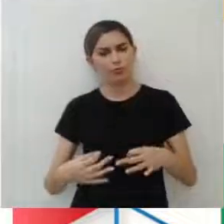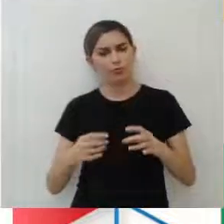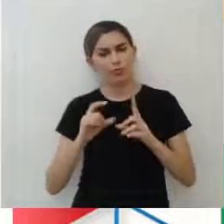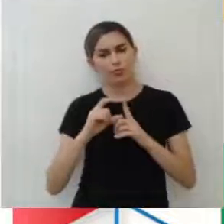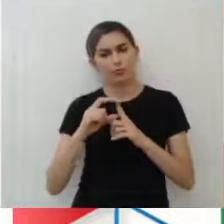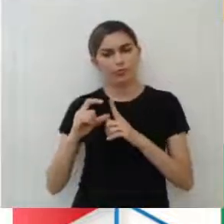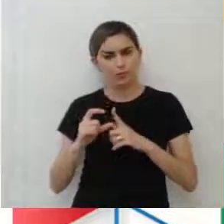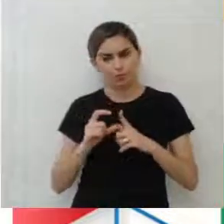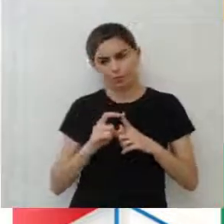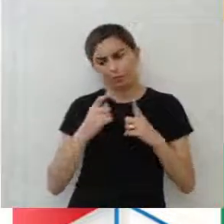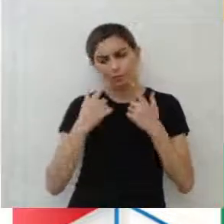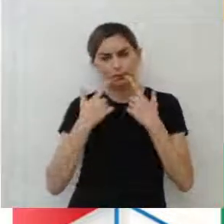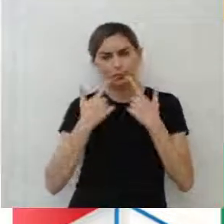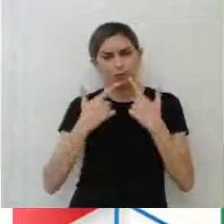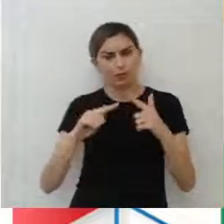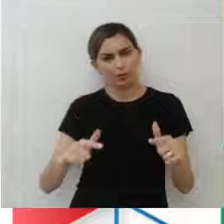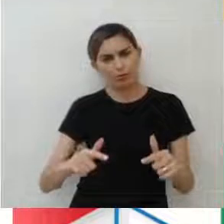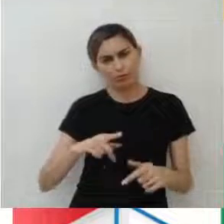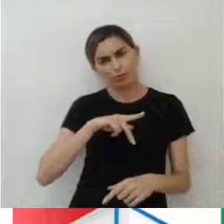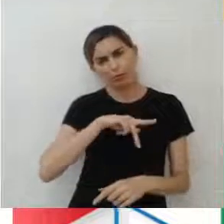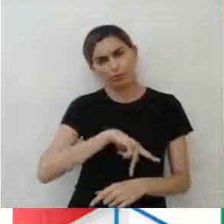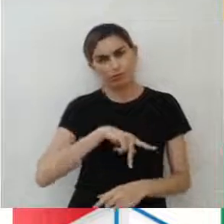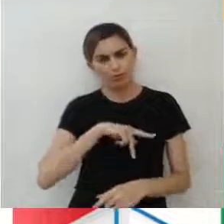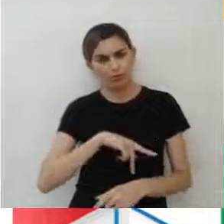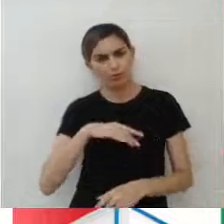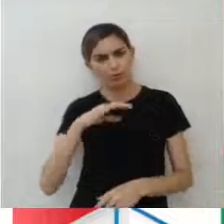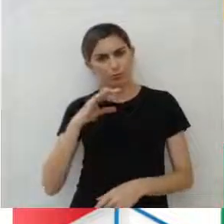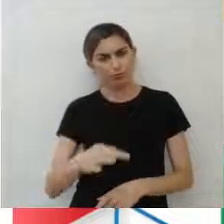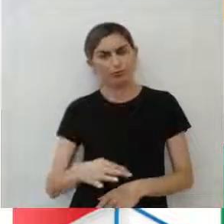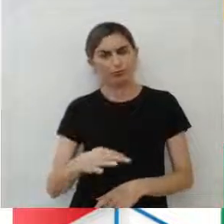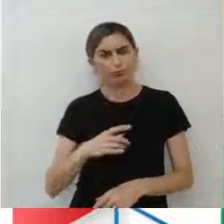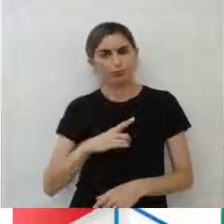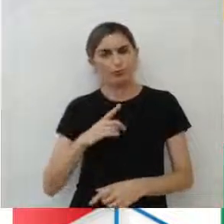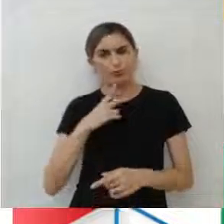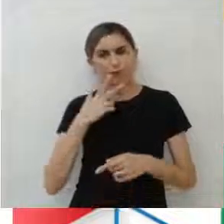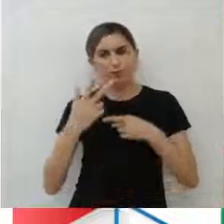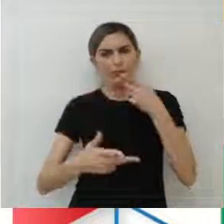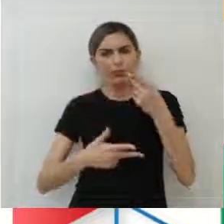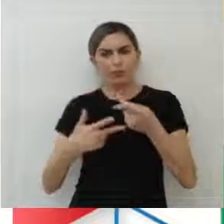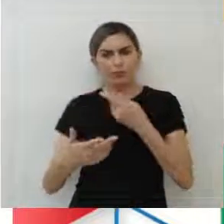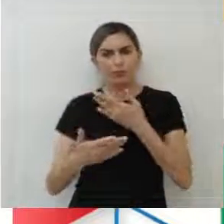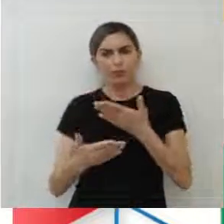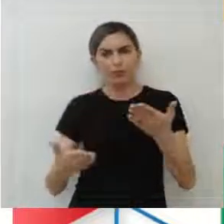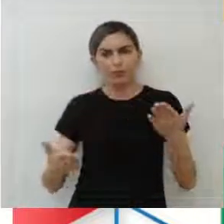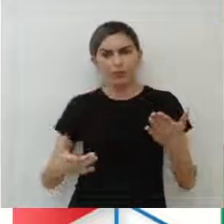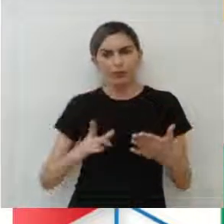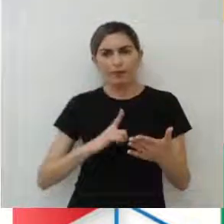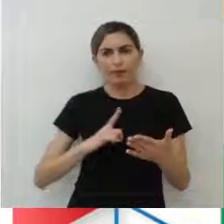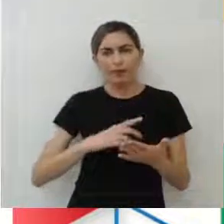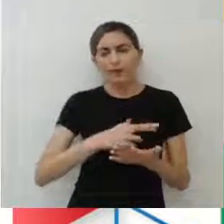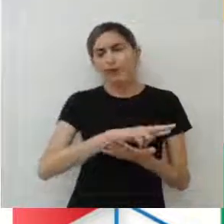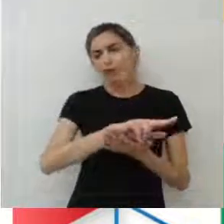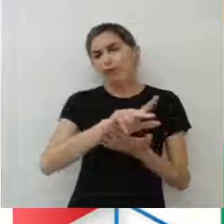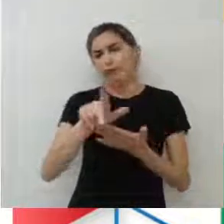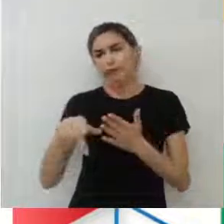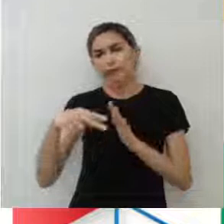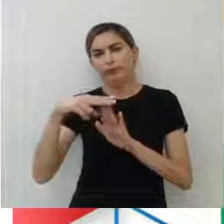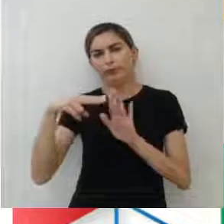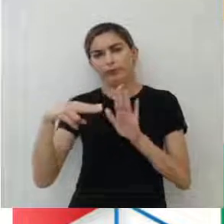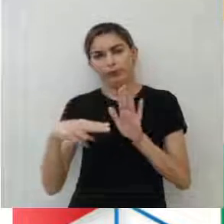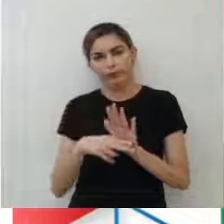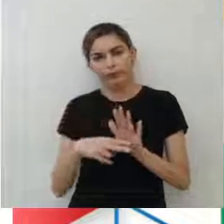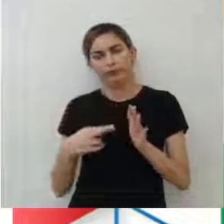da nossa língua, da língua portuguesa, certo? E aí é como eu falei para vocês. A gente tem inúmeras normas,